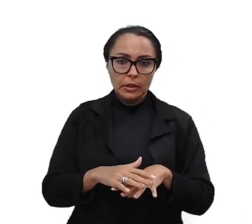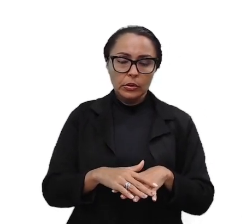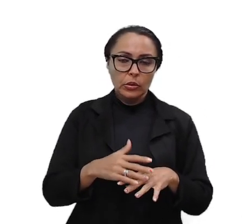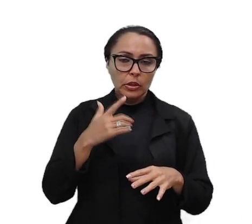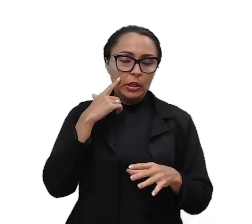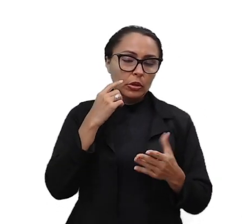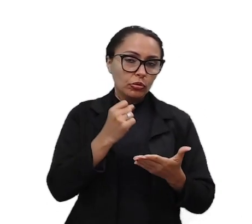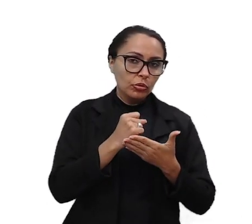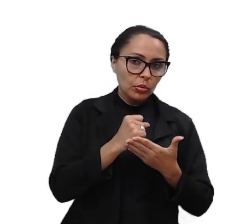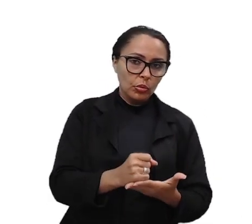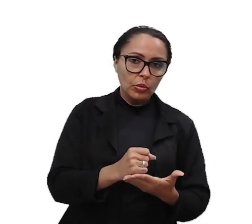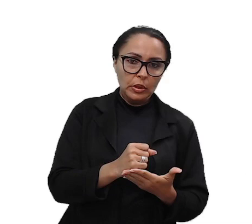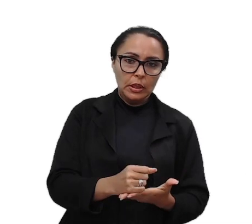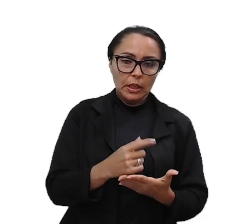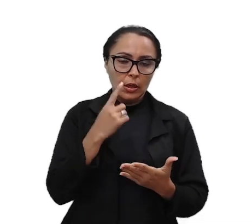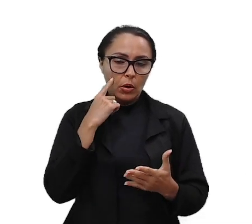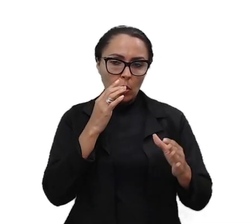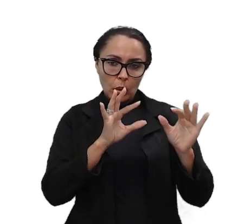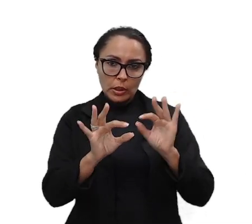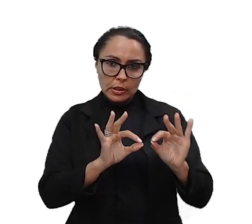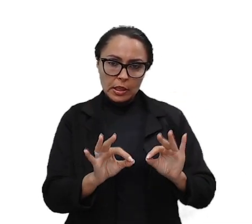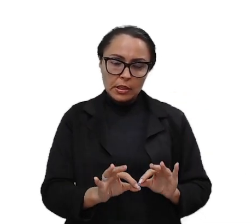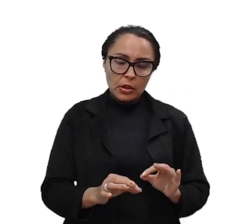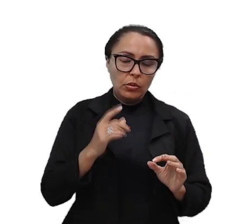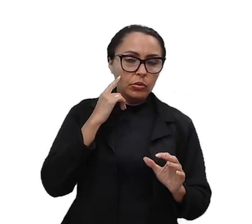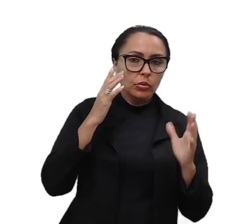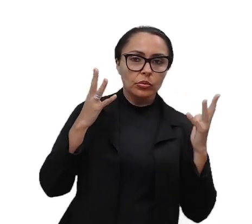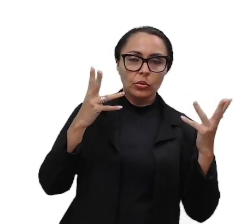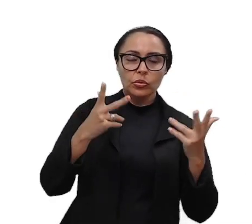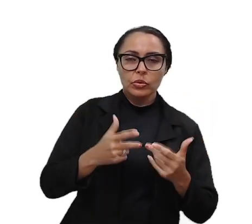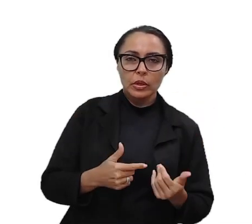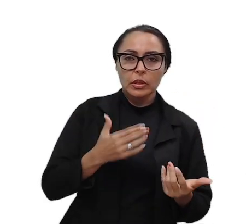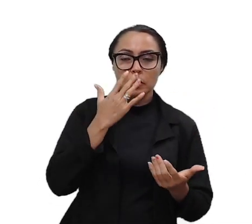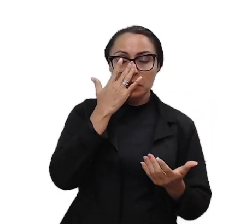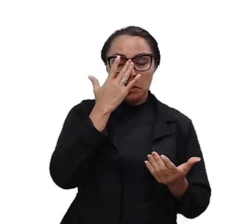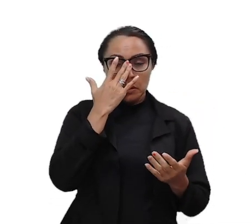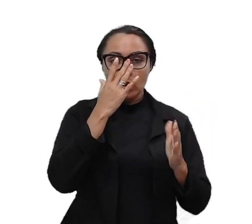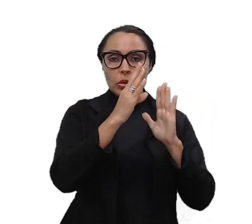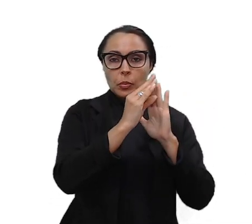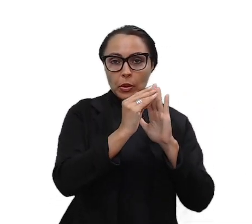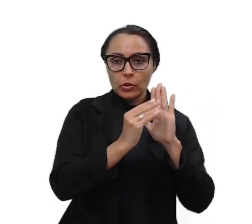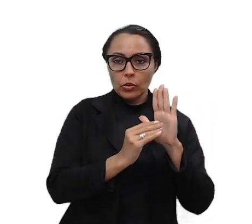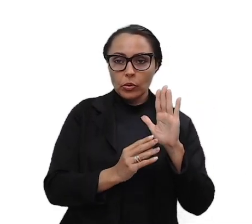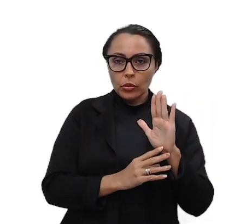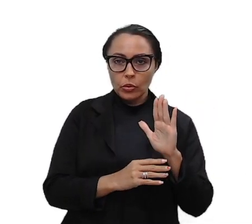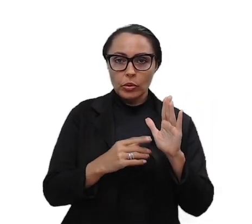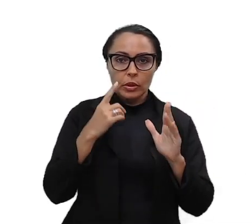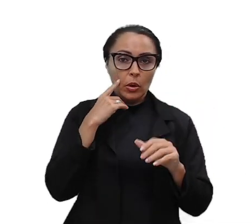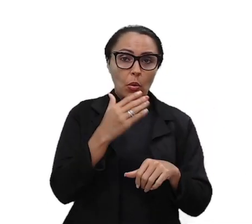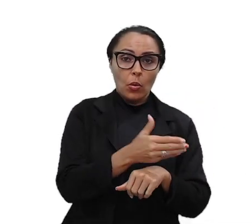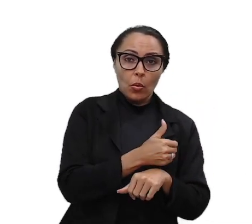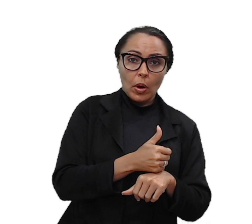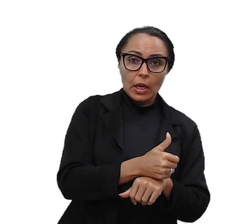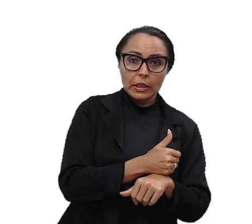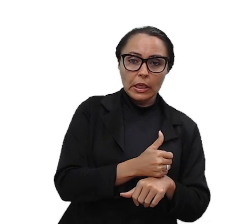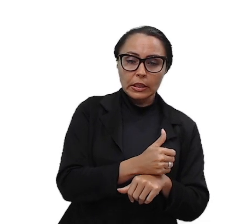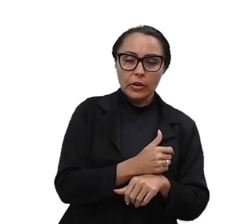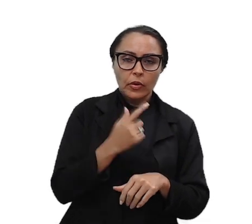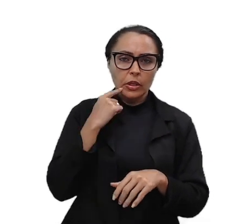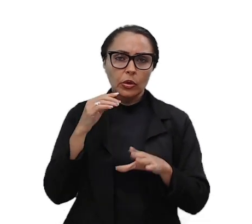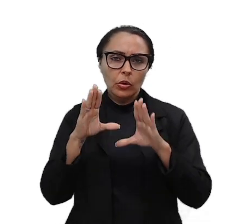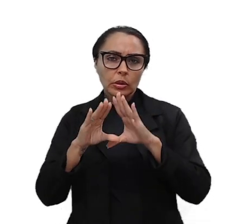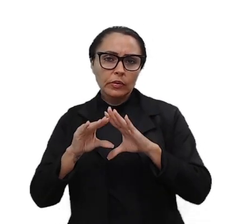que ajudam na previsão de demanda. Todos eles giram em torno desses modelos qualitativos, modelos de decomposição de